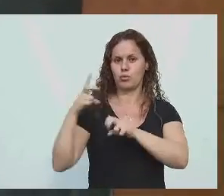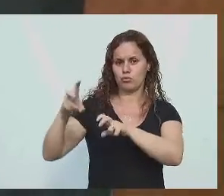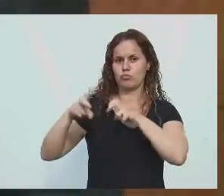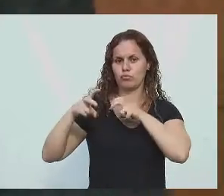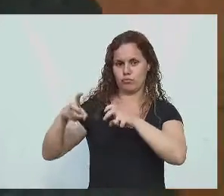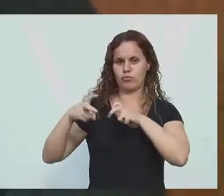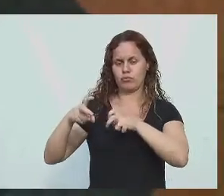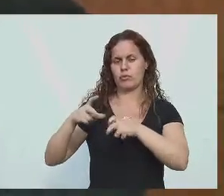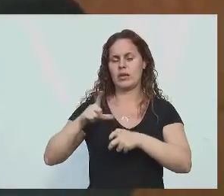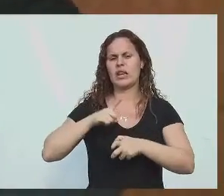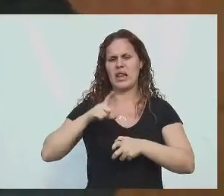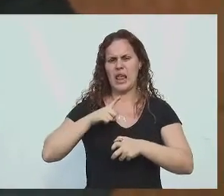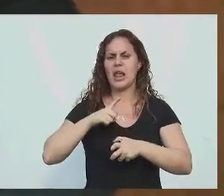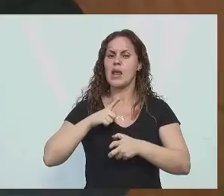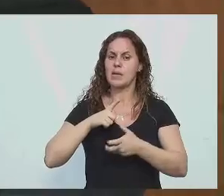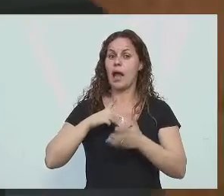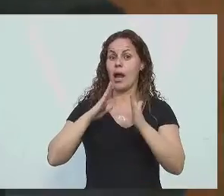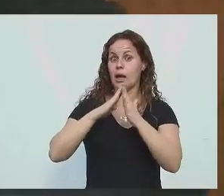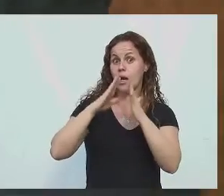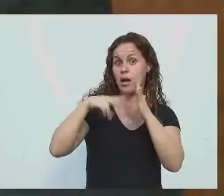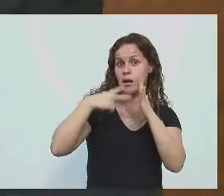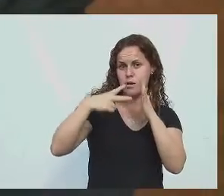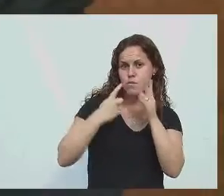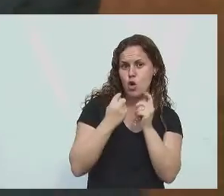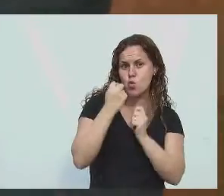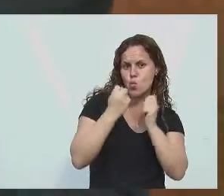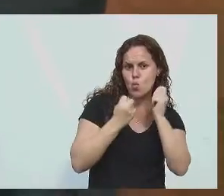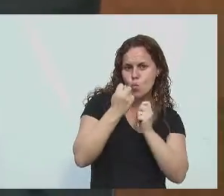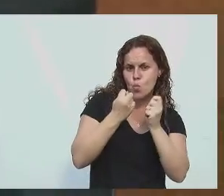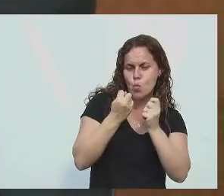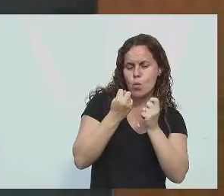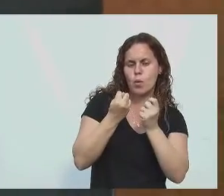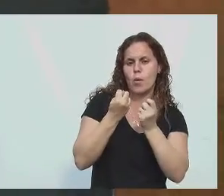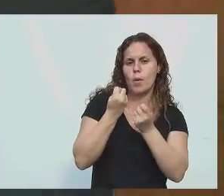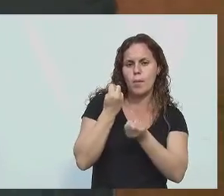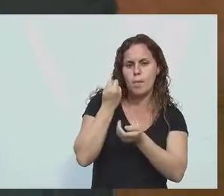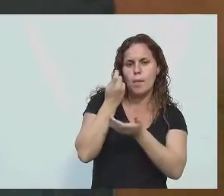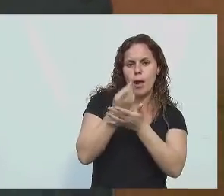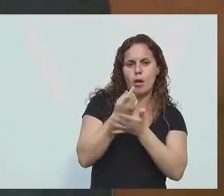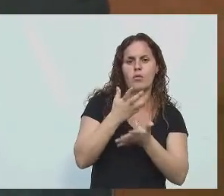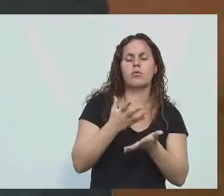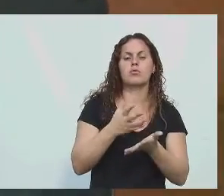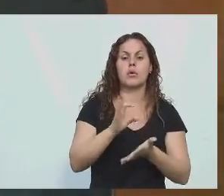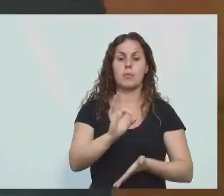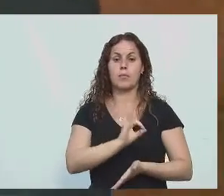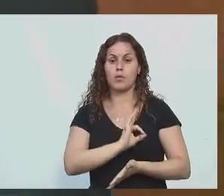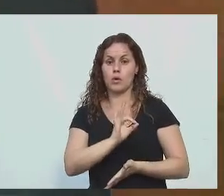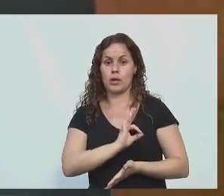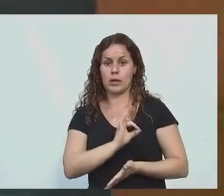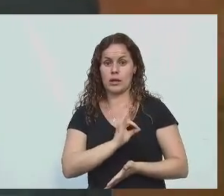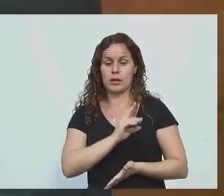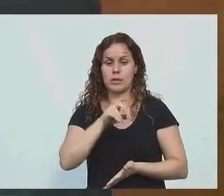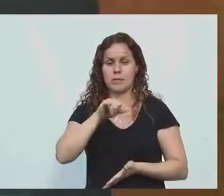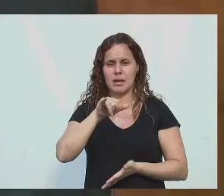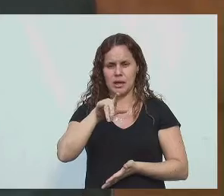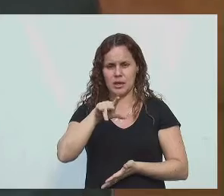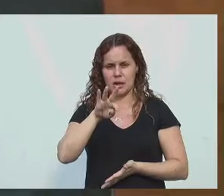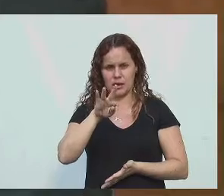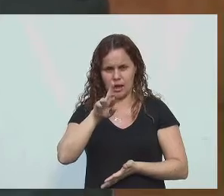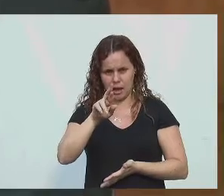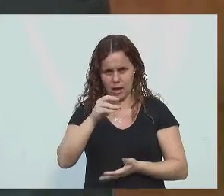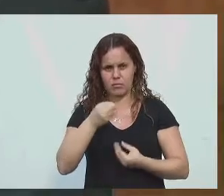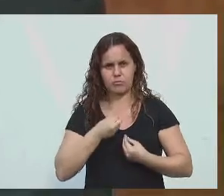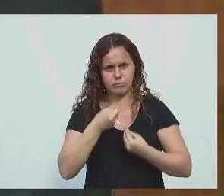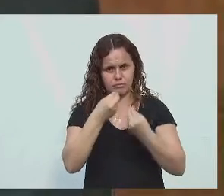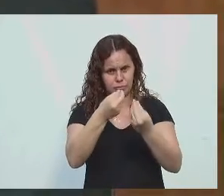com base nas suas economias, a doação para a Polícia Militar. E, vereador Paulo Sérgio